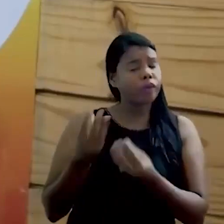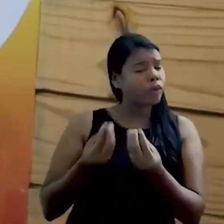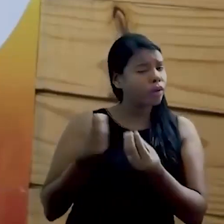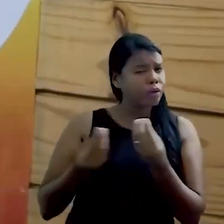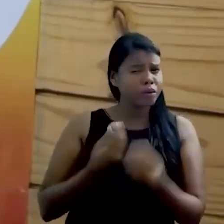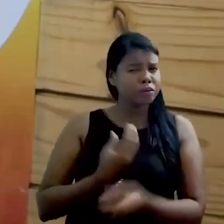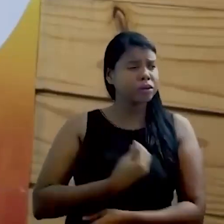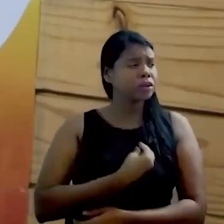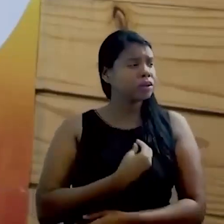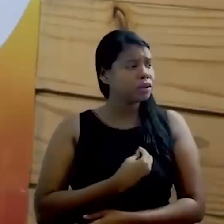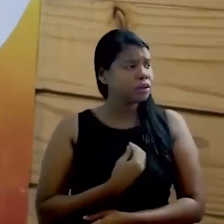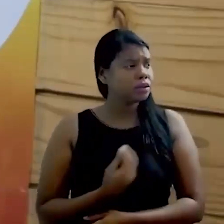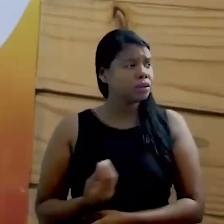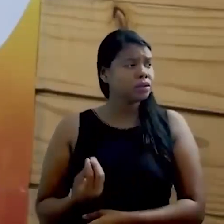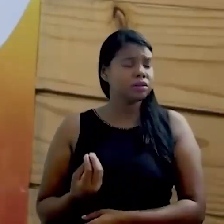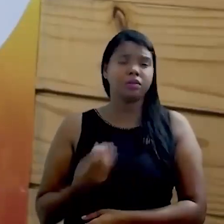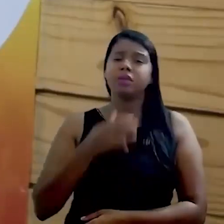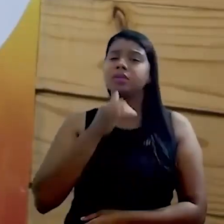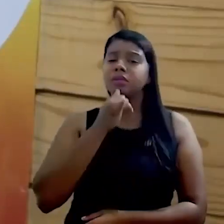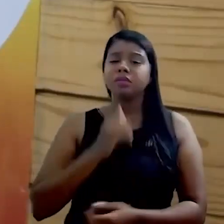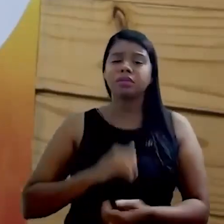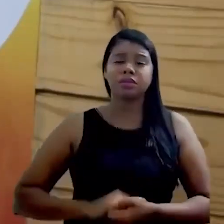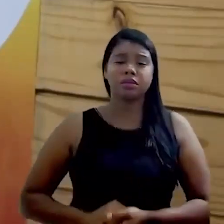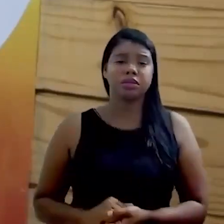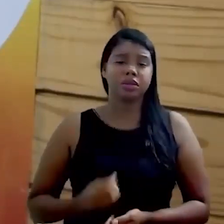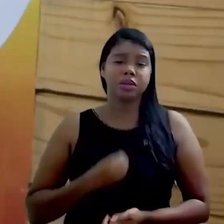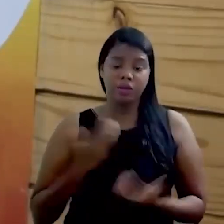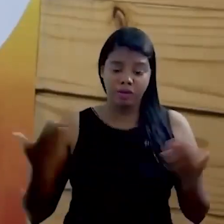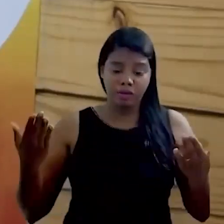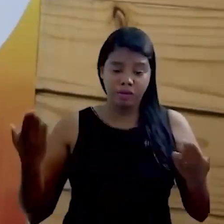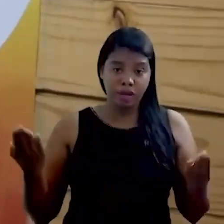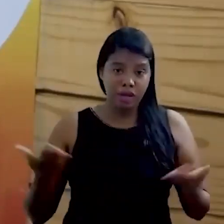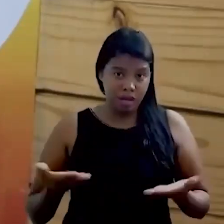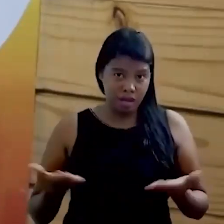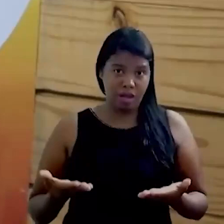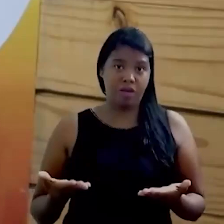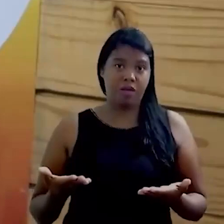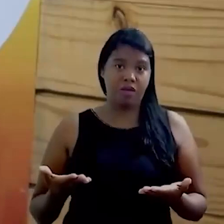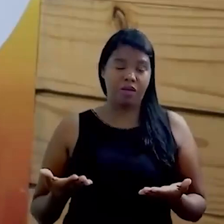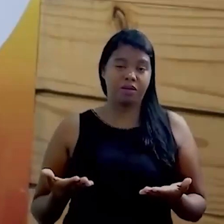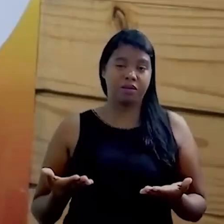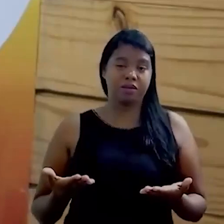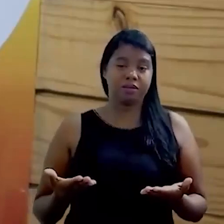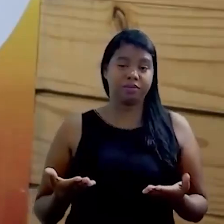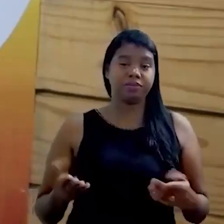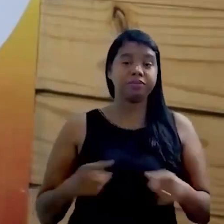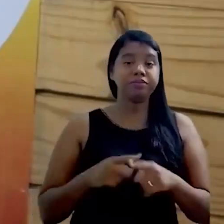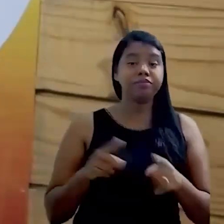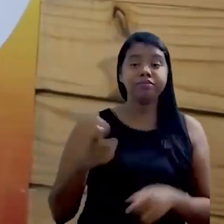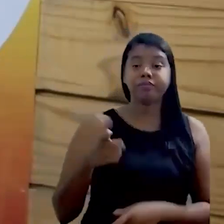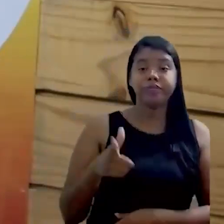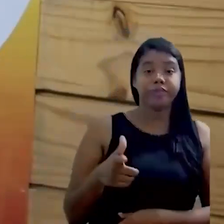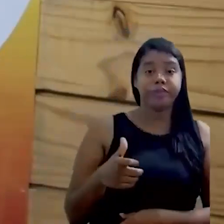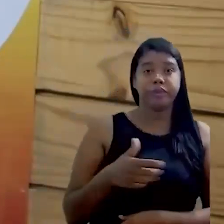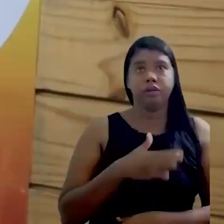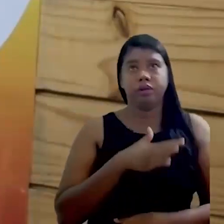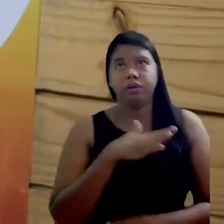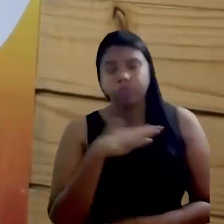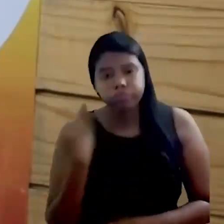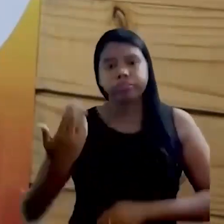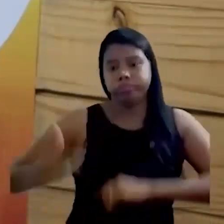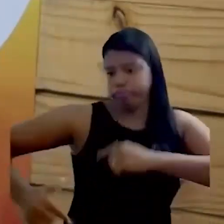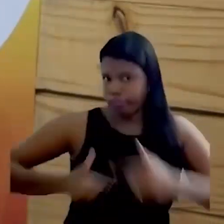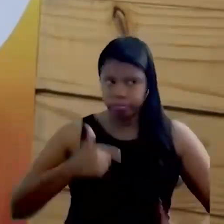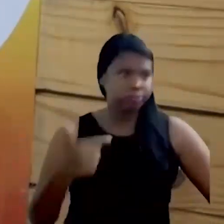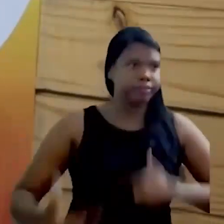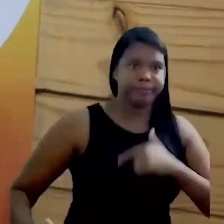viver essa vida? A gente quer voltar à nossa rotina, a gente quer viver o aqui e agora, mas também a gente não quer se matar de trabalhar. Né? Então a gente